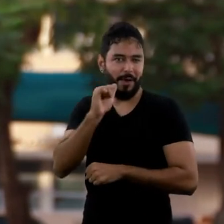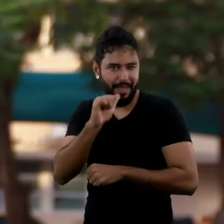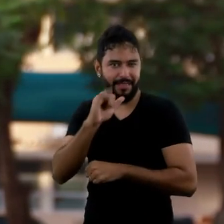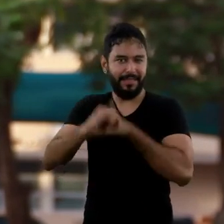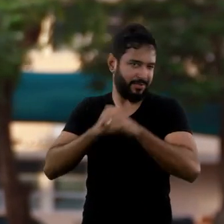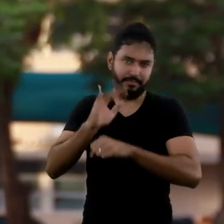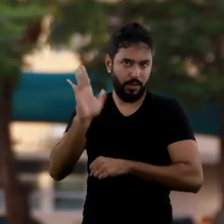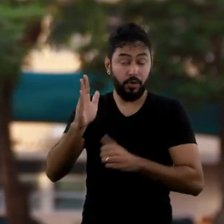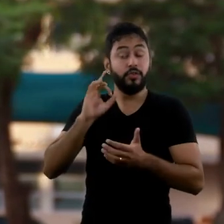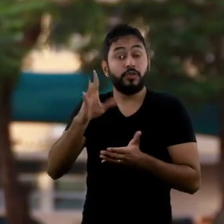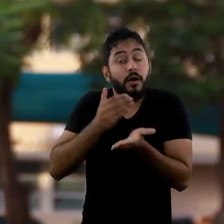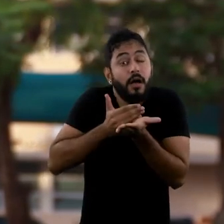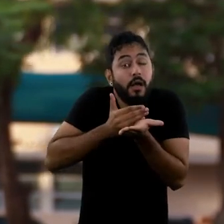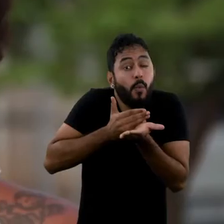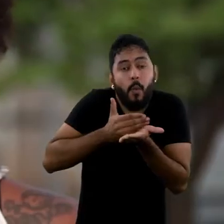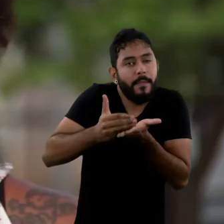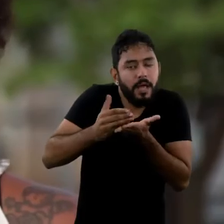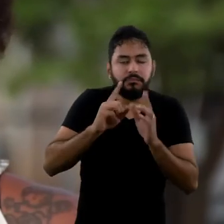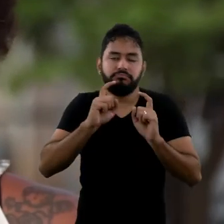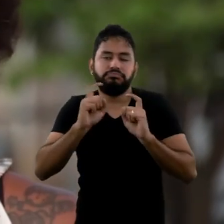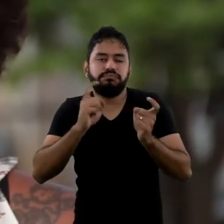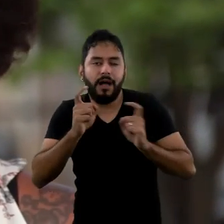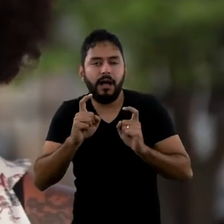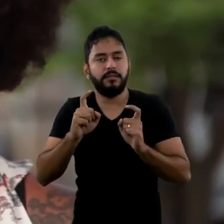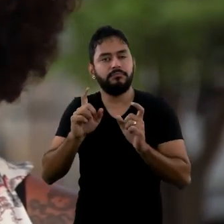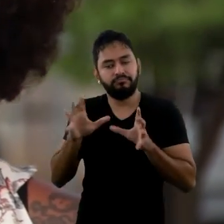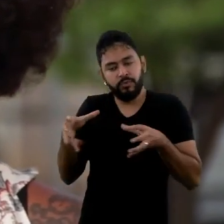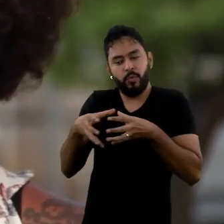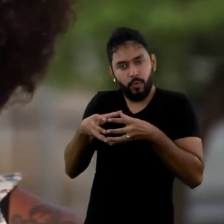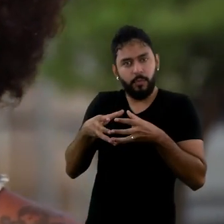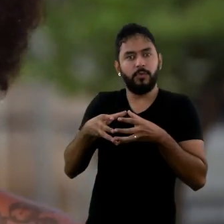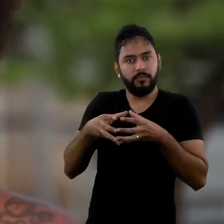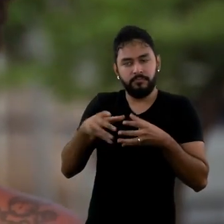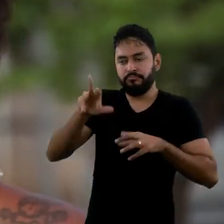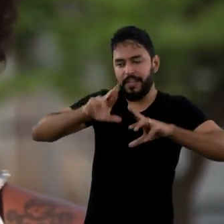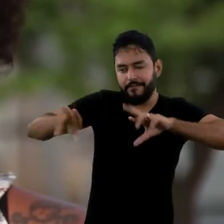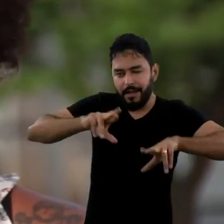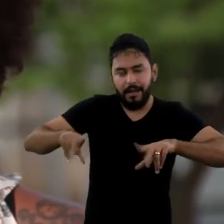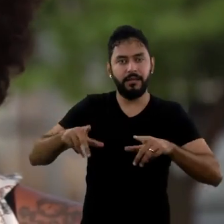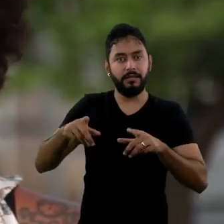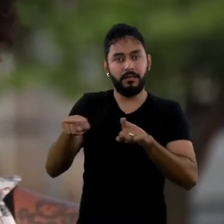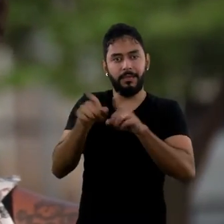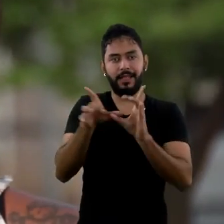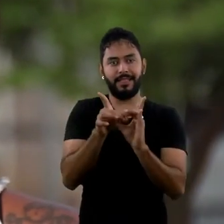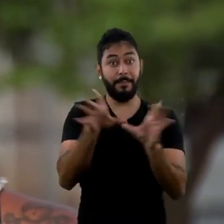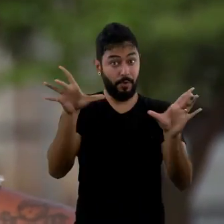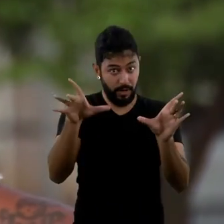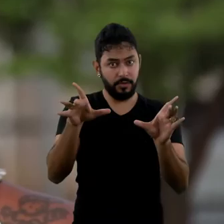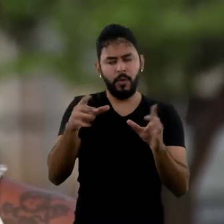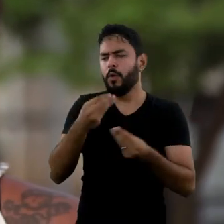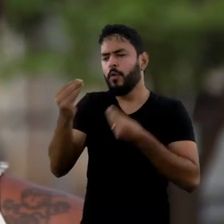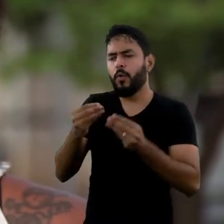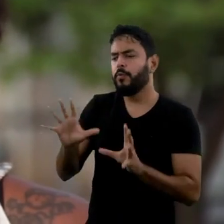início, né? Um início de um debate coletivo, plural, democrático, sobre a situação